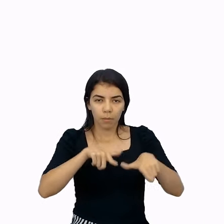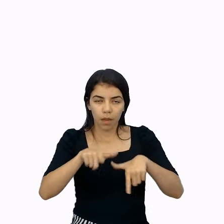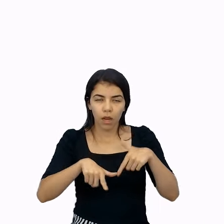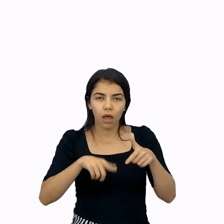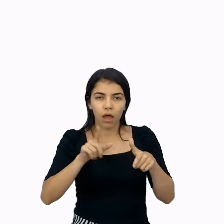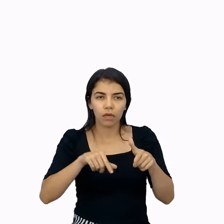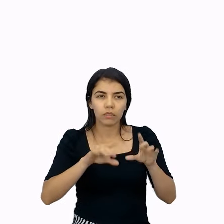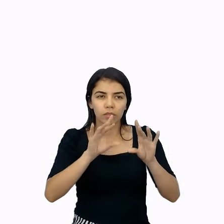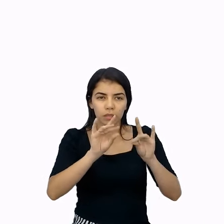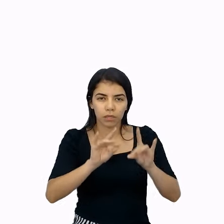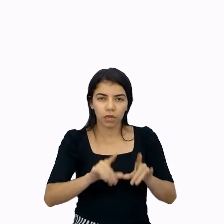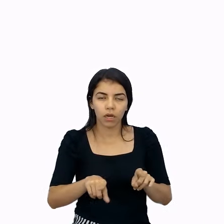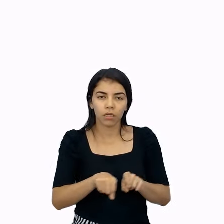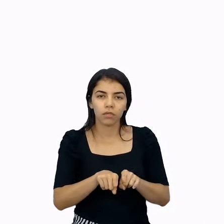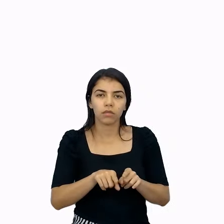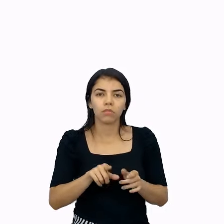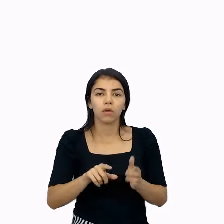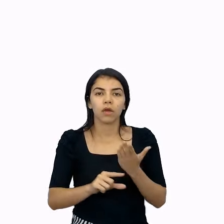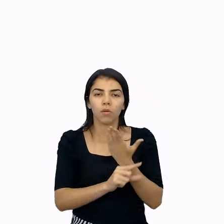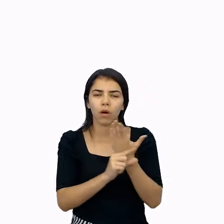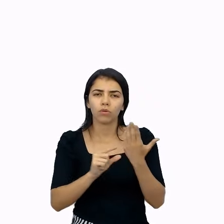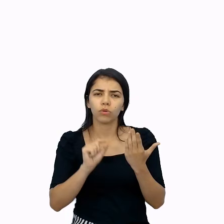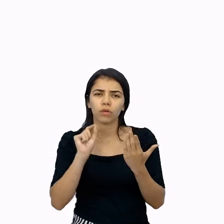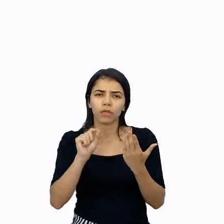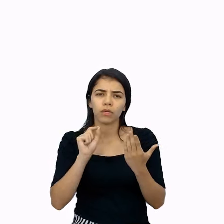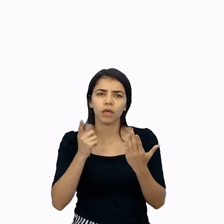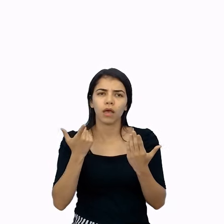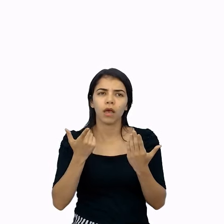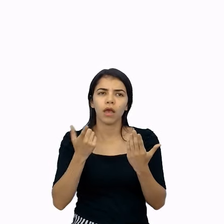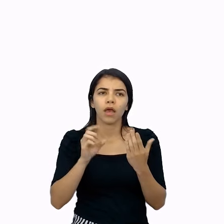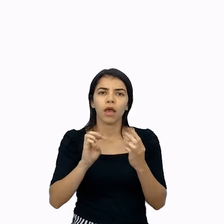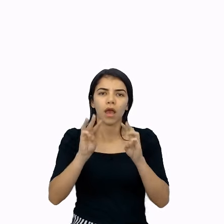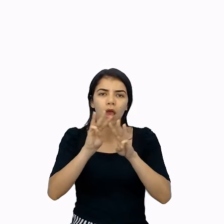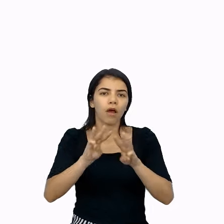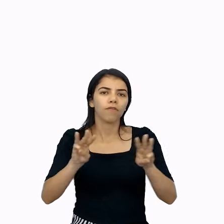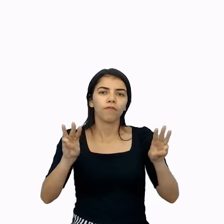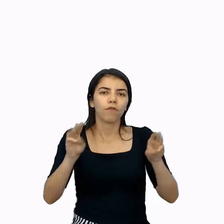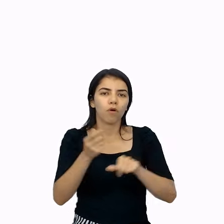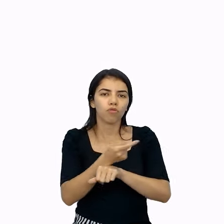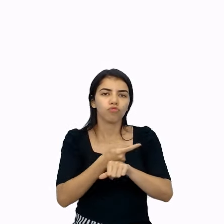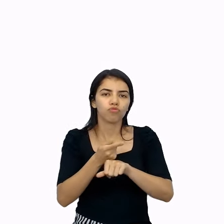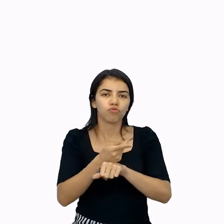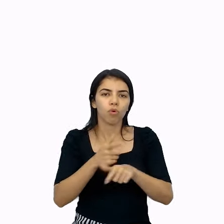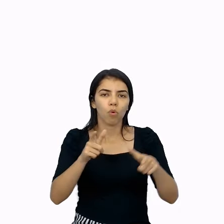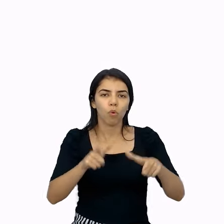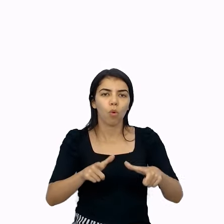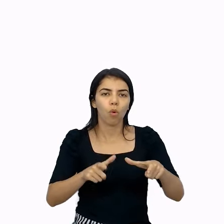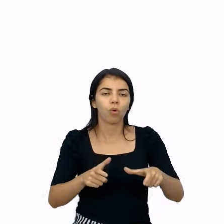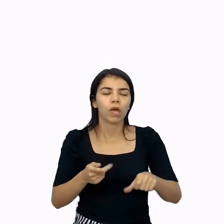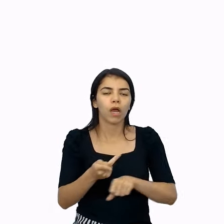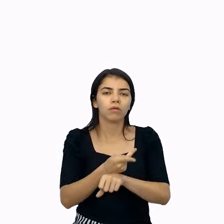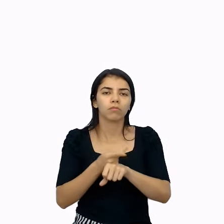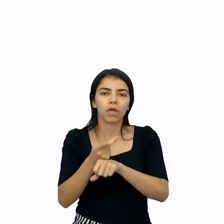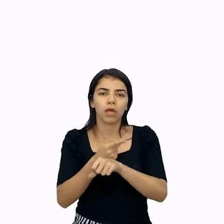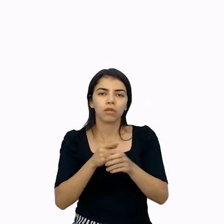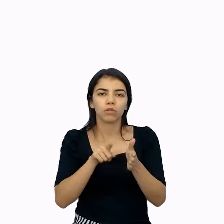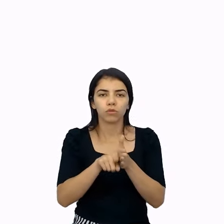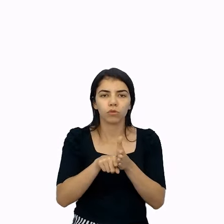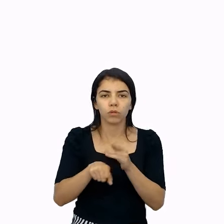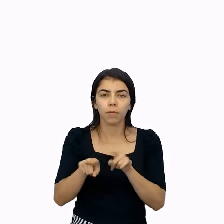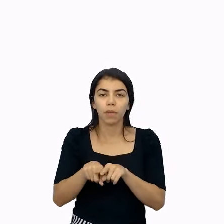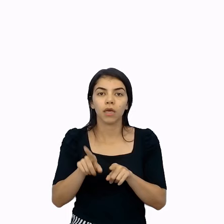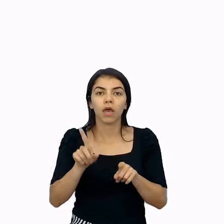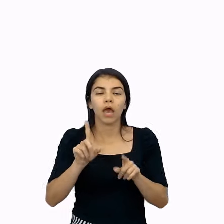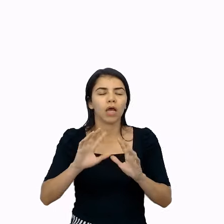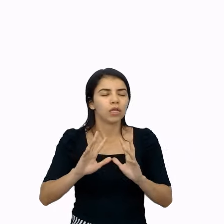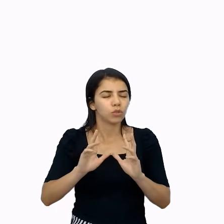tudo isso é muito importante, é a fonte de onde foi extraído esse texto, todo esse olhar, né, para que o estudante